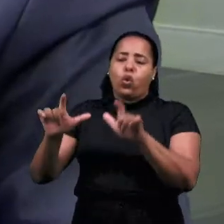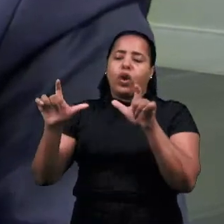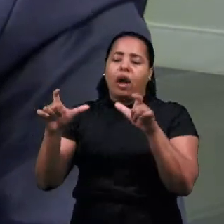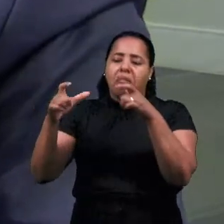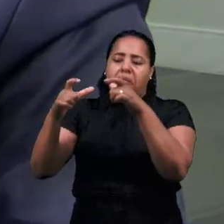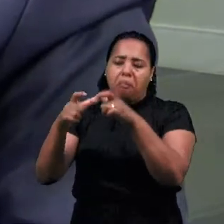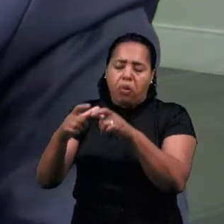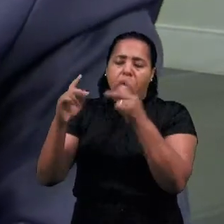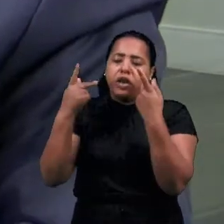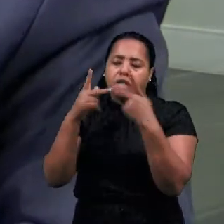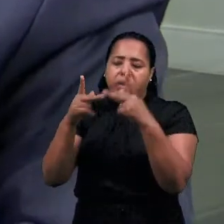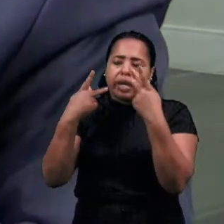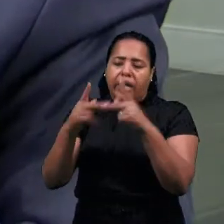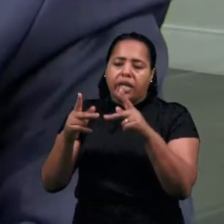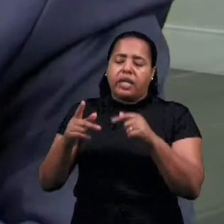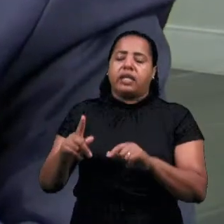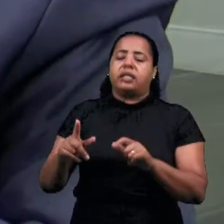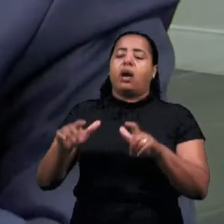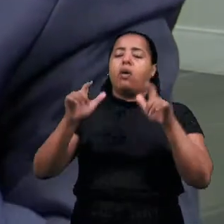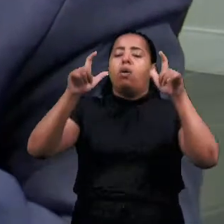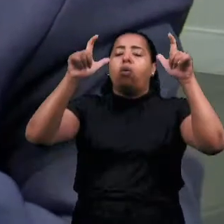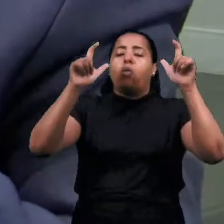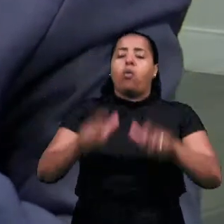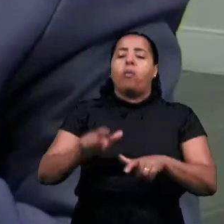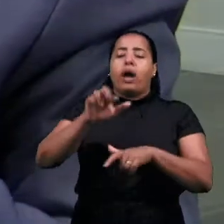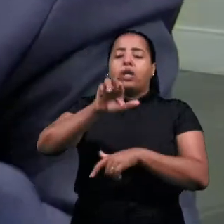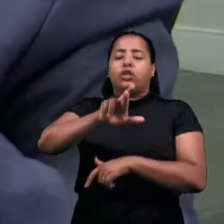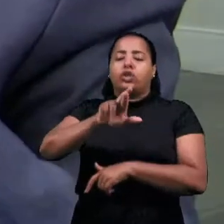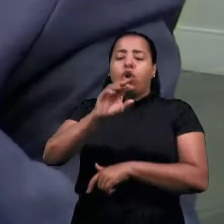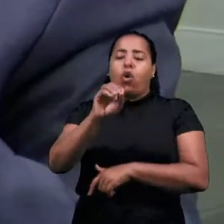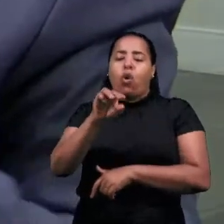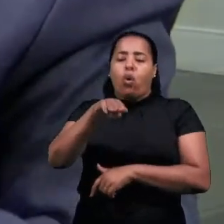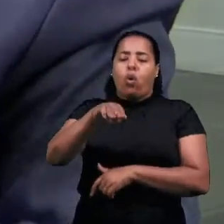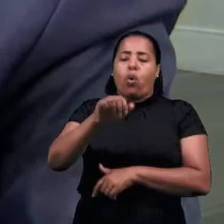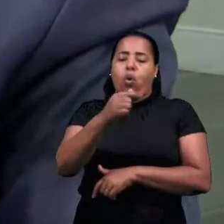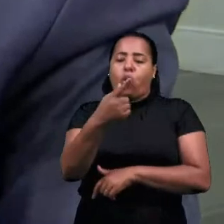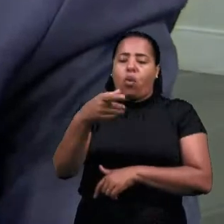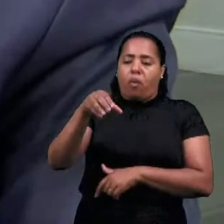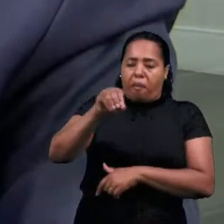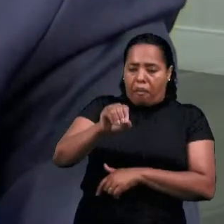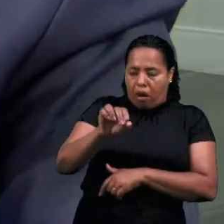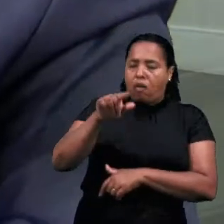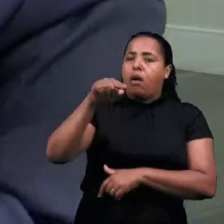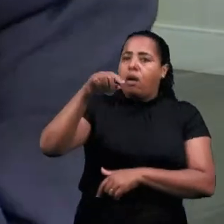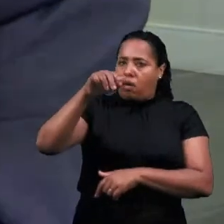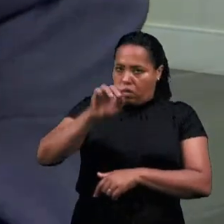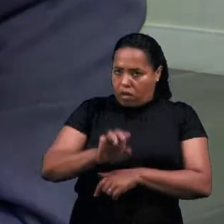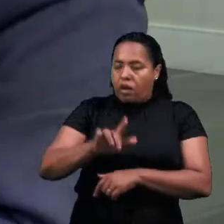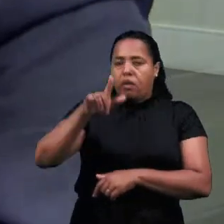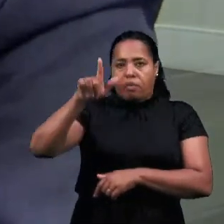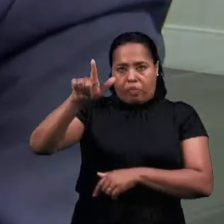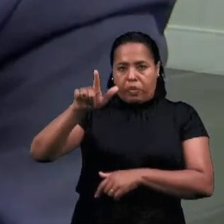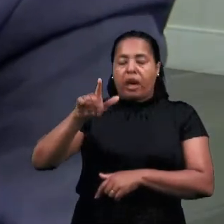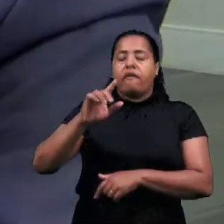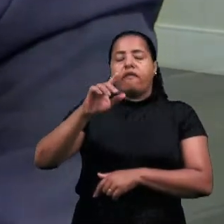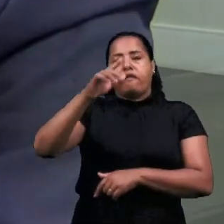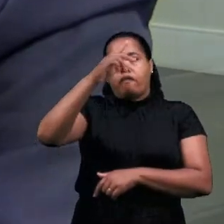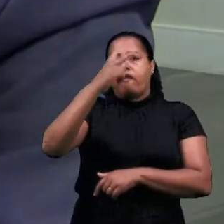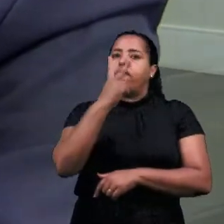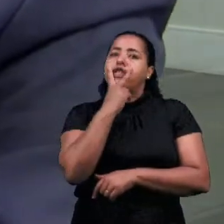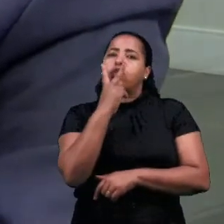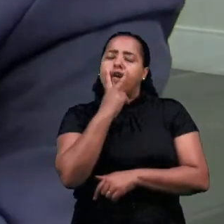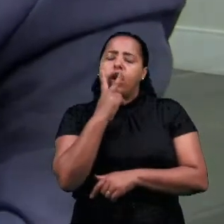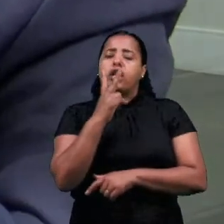do Romão, aqui perto de Jucutuquara, aqui na cidade de Vitória, capital. Lugar muito